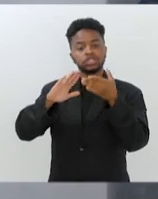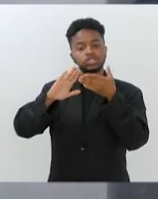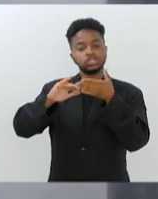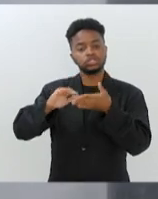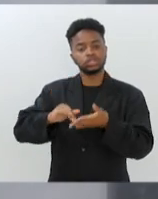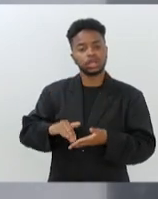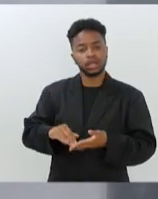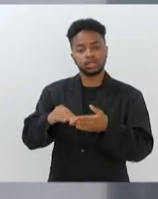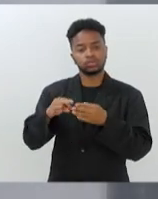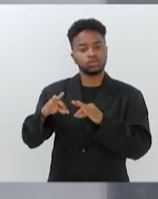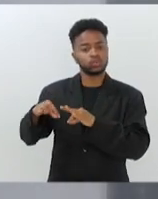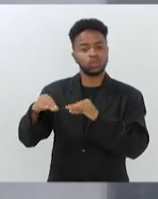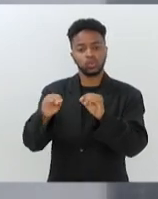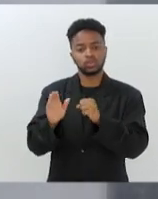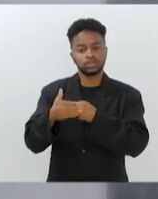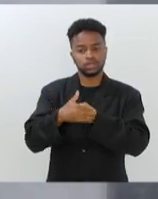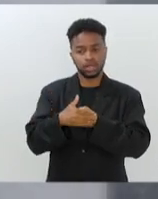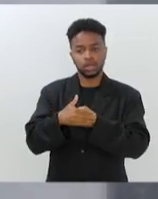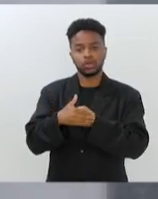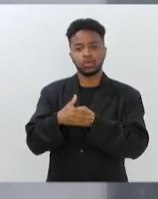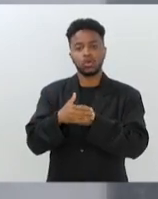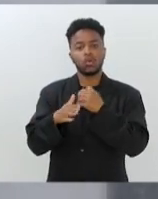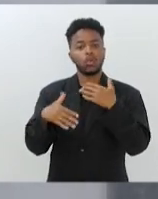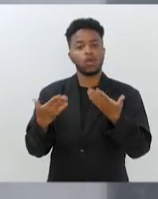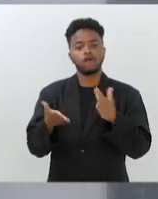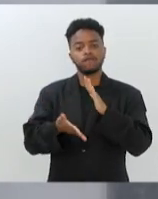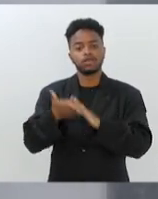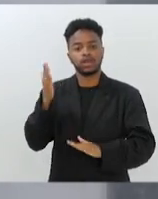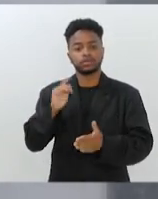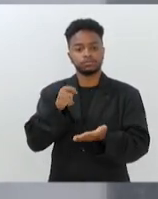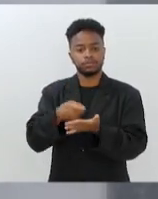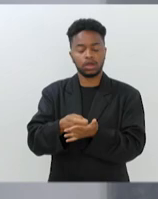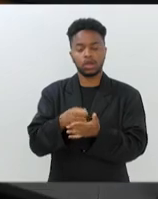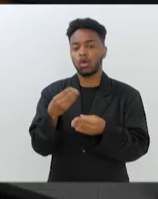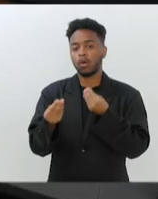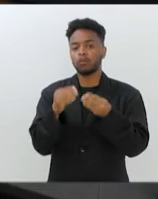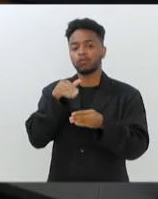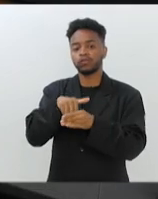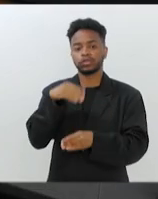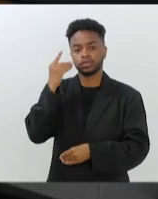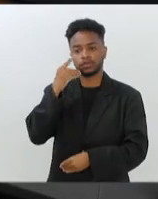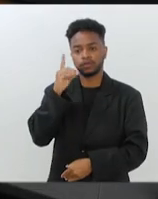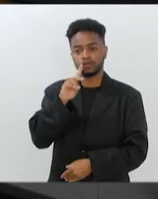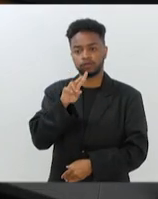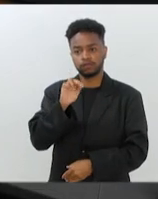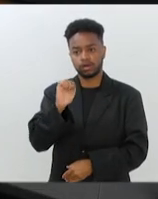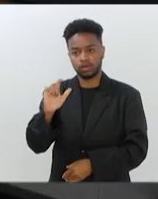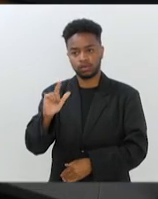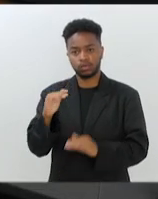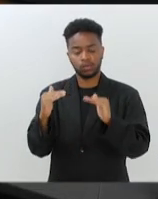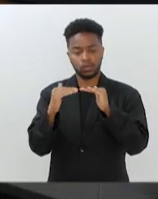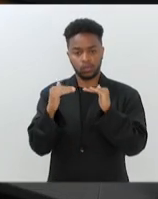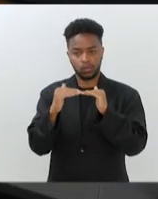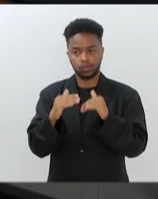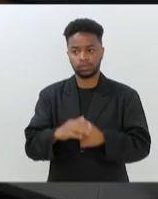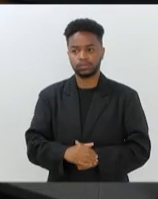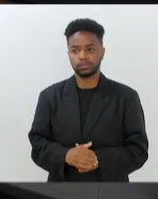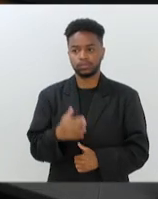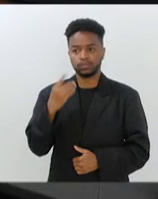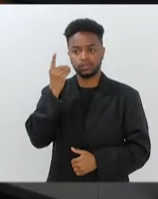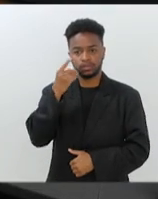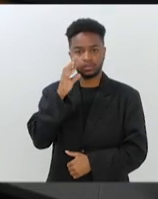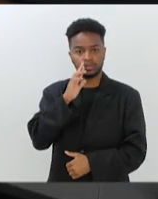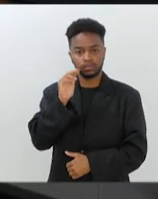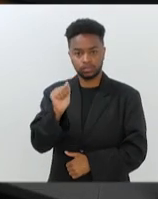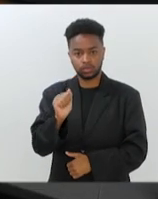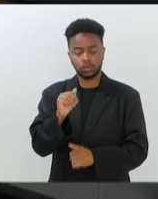seis aqui das diárias pagas como é que vota o deputado vald Cesa por favor favorável Deputado Rodrigo am